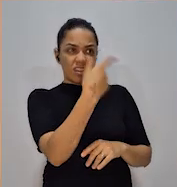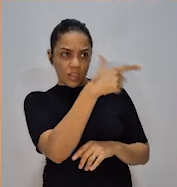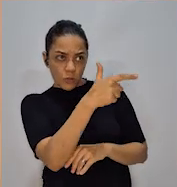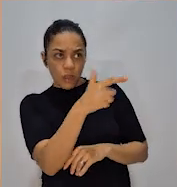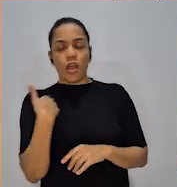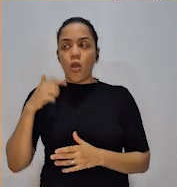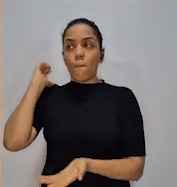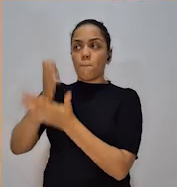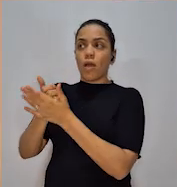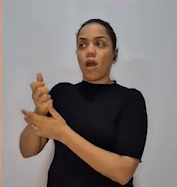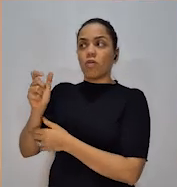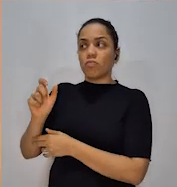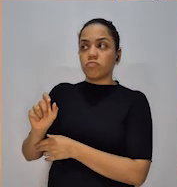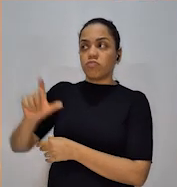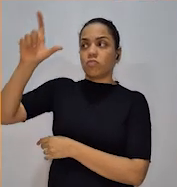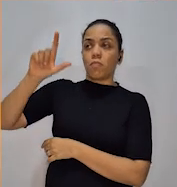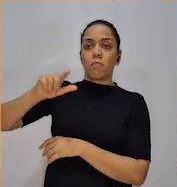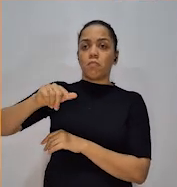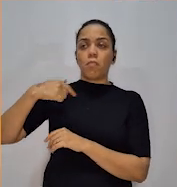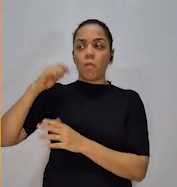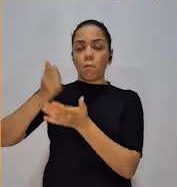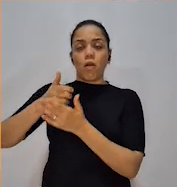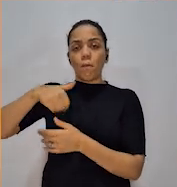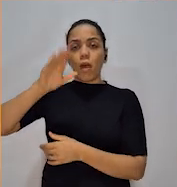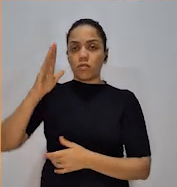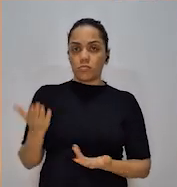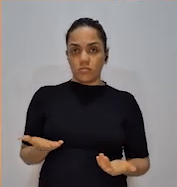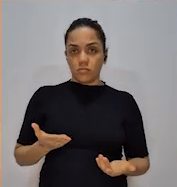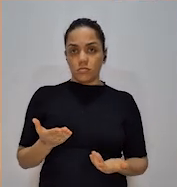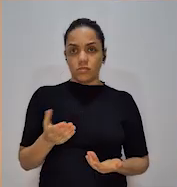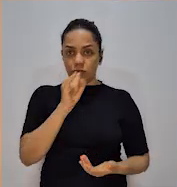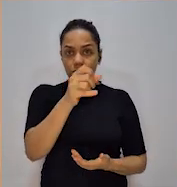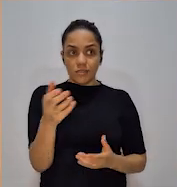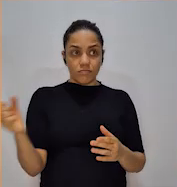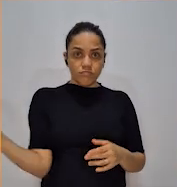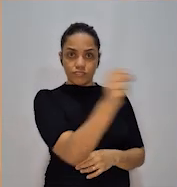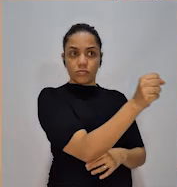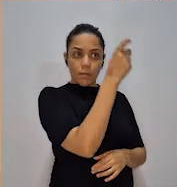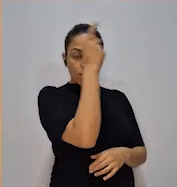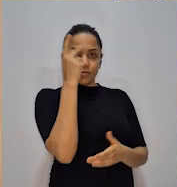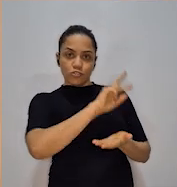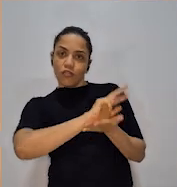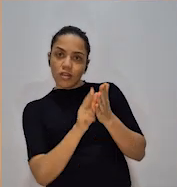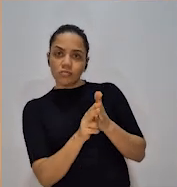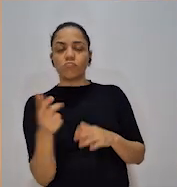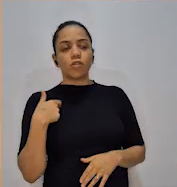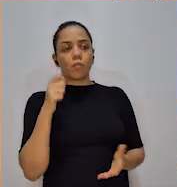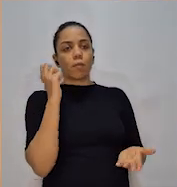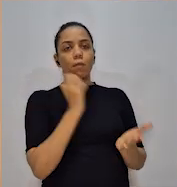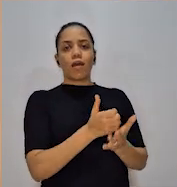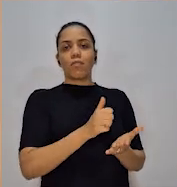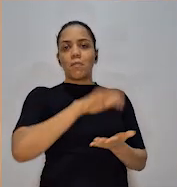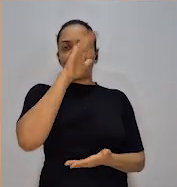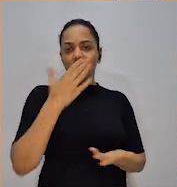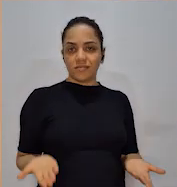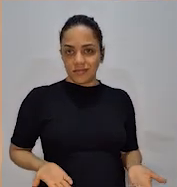receber a mais pelos produtos e serviços que colocam na prateleira, não é? E é isso que vai acontecer com as organizações